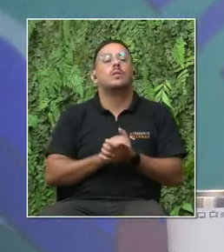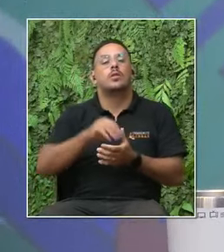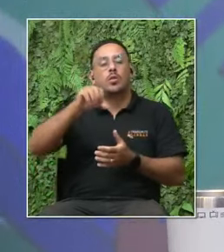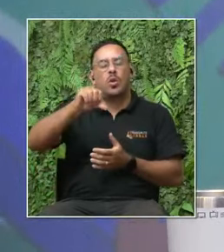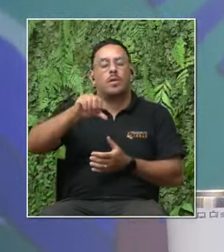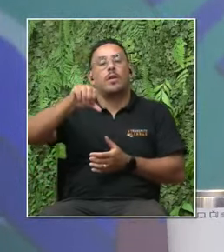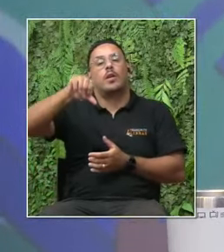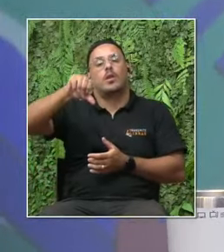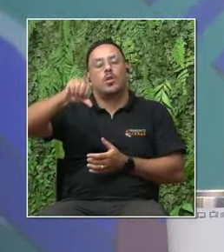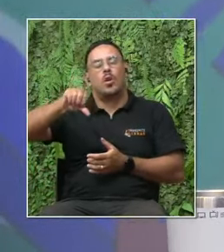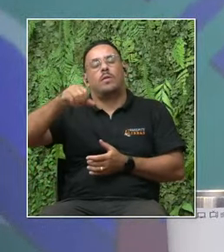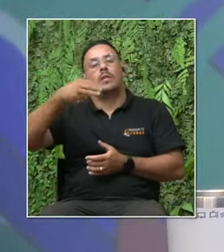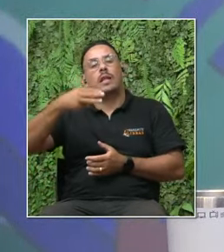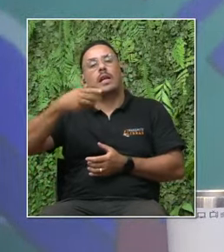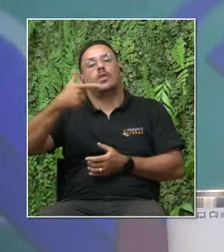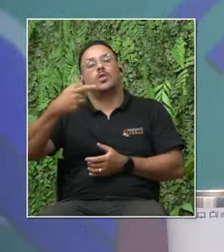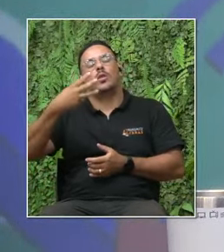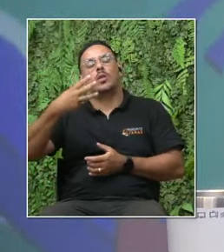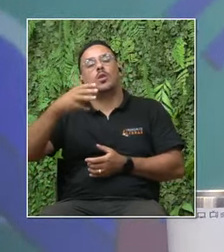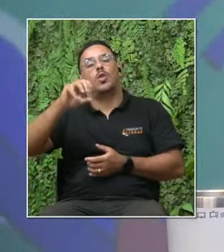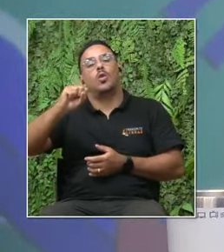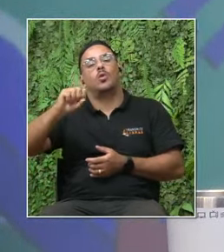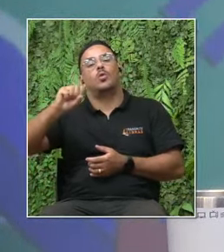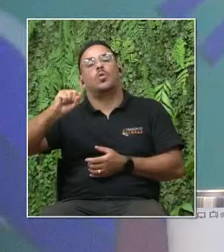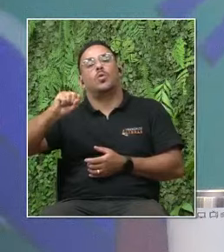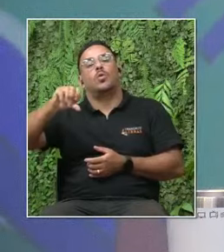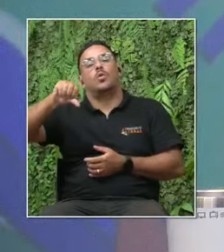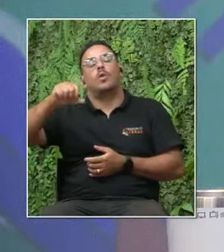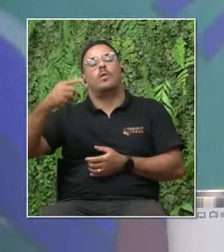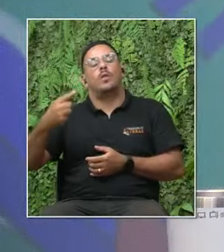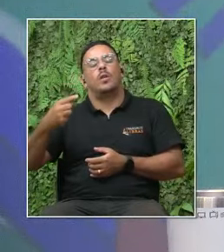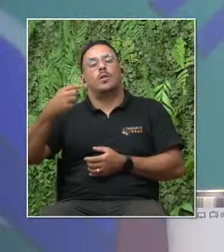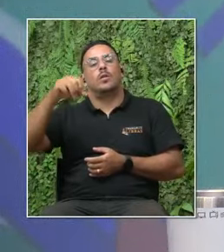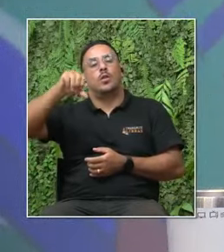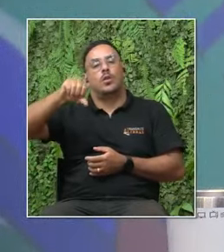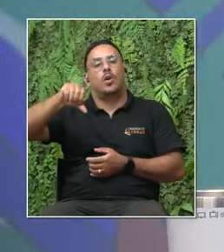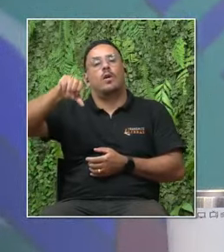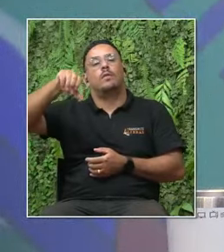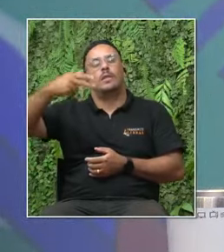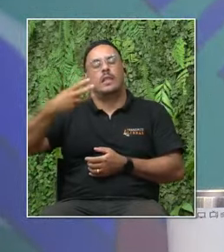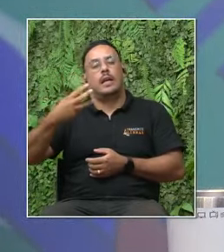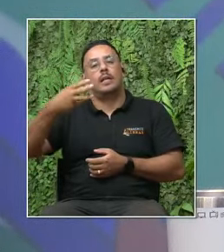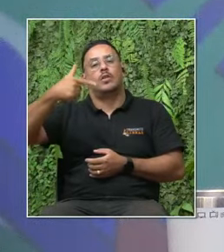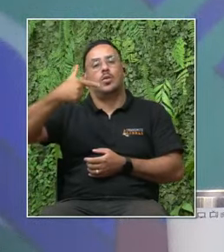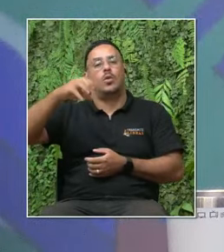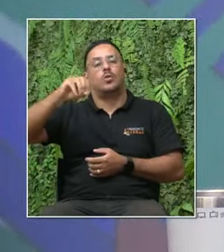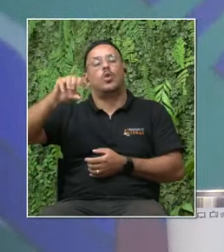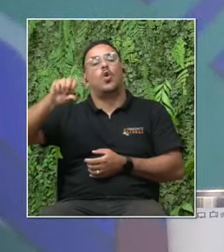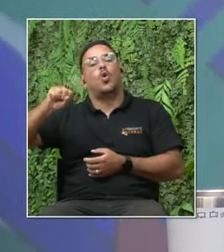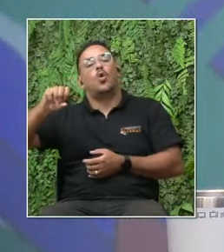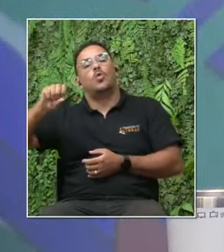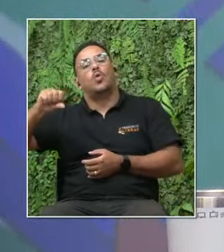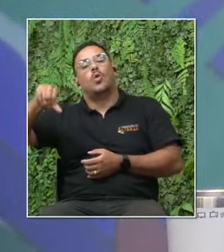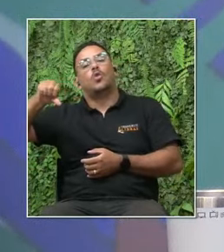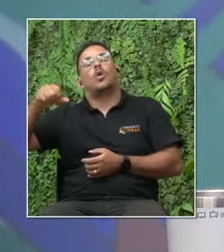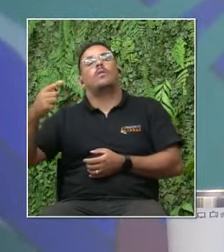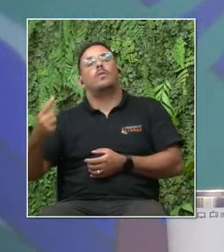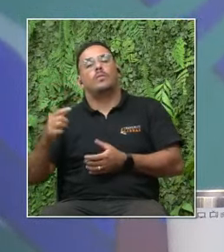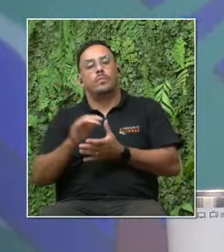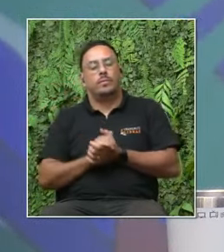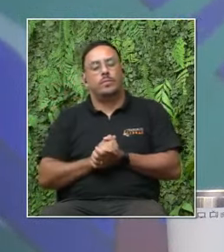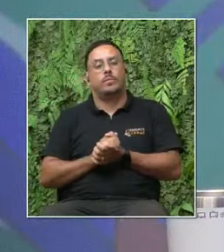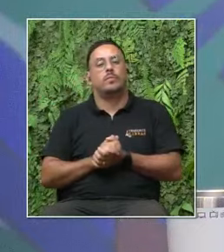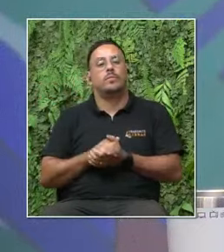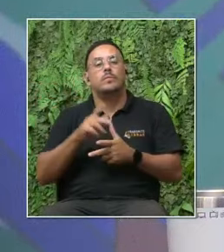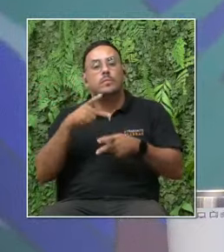9 9323 8891 993 23 8891